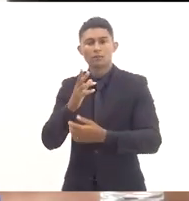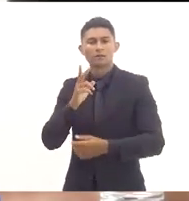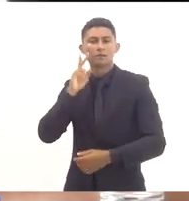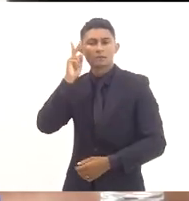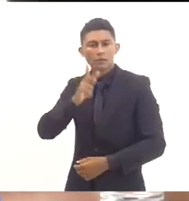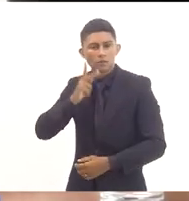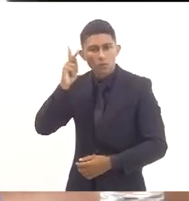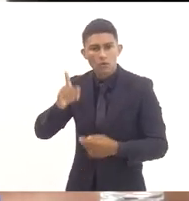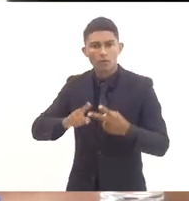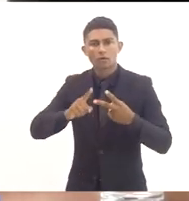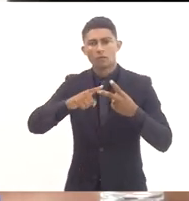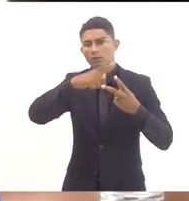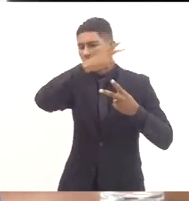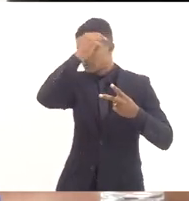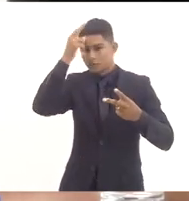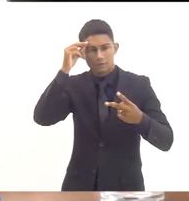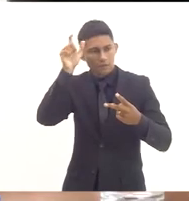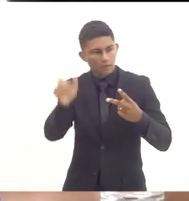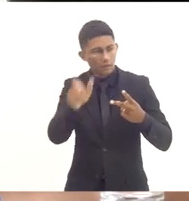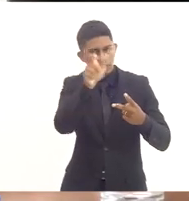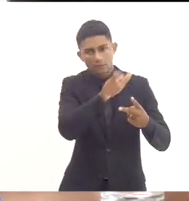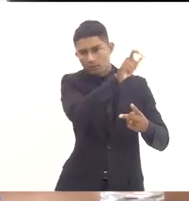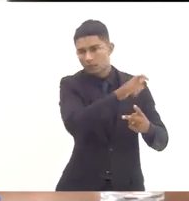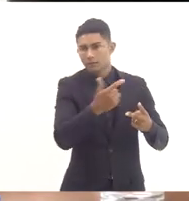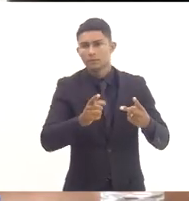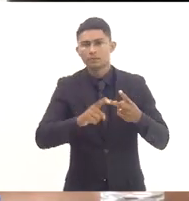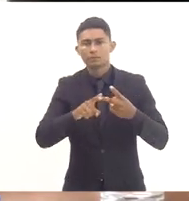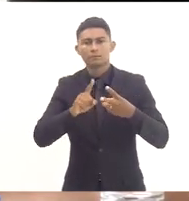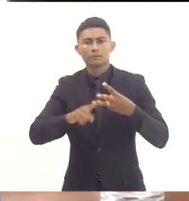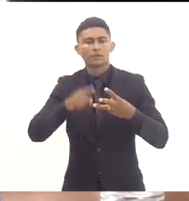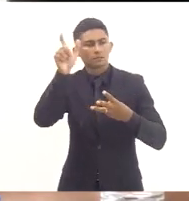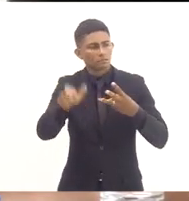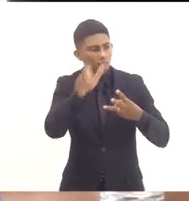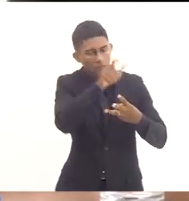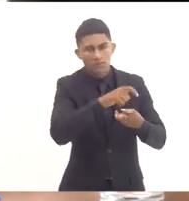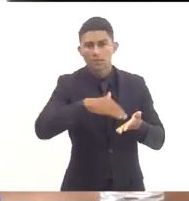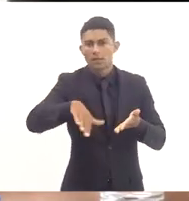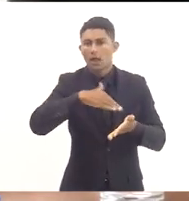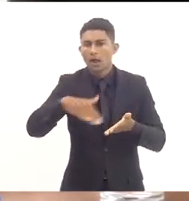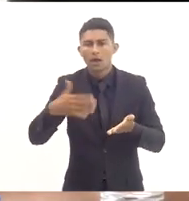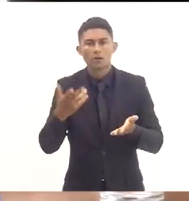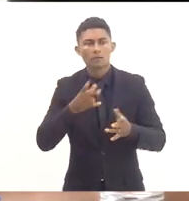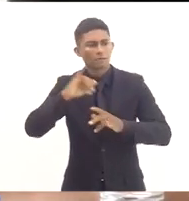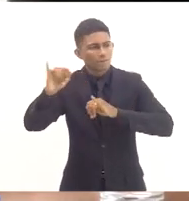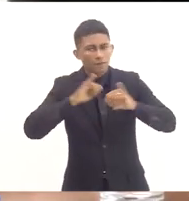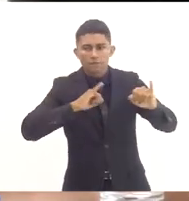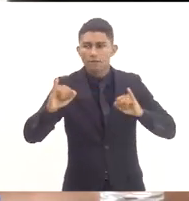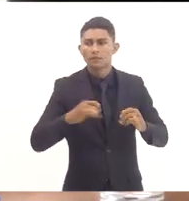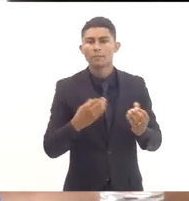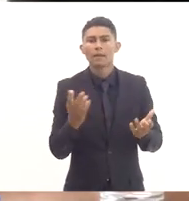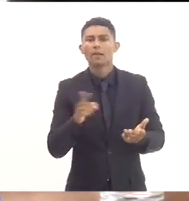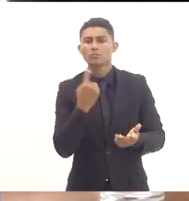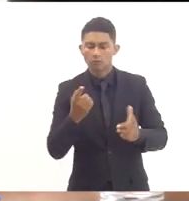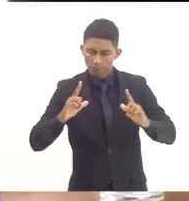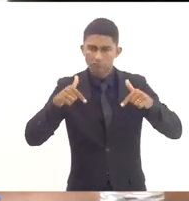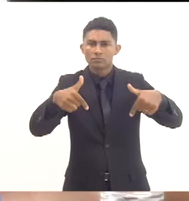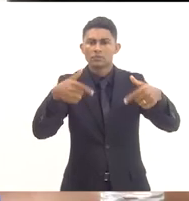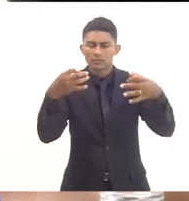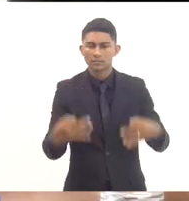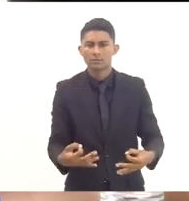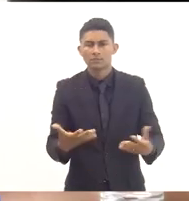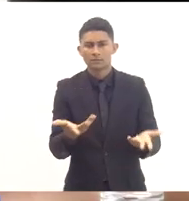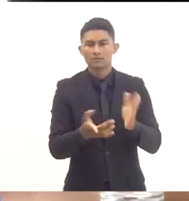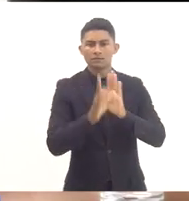nos prefeitos nos nossos governantes nos secretário para que a gente possa fazer o nosso papel que